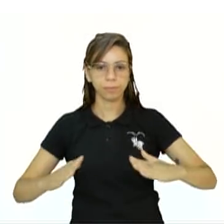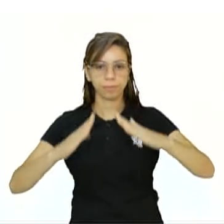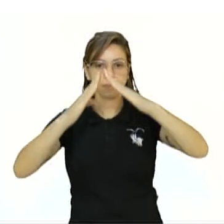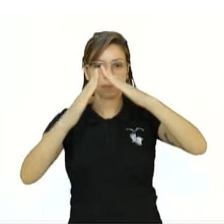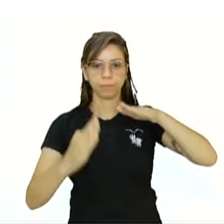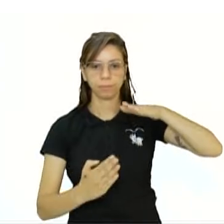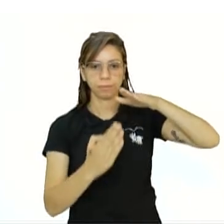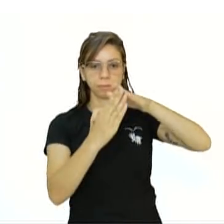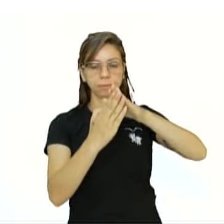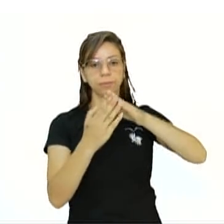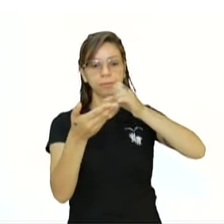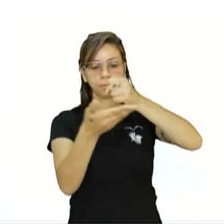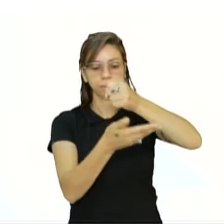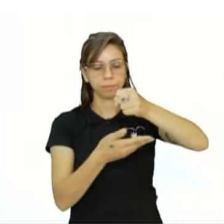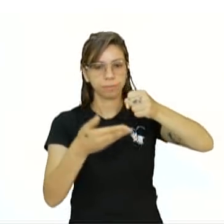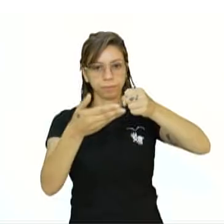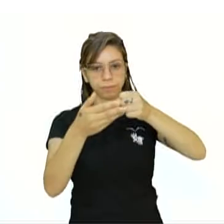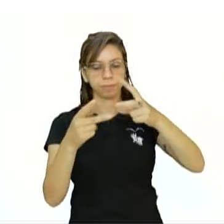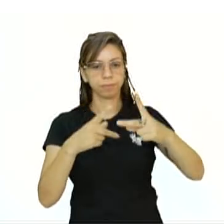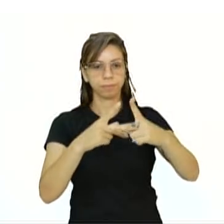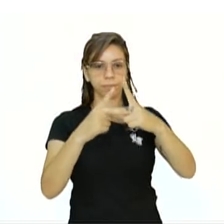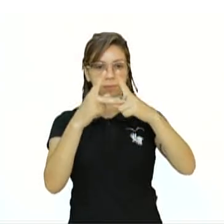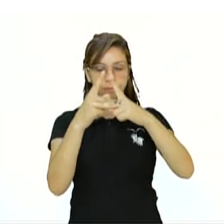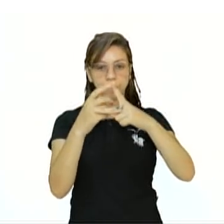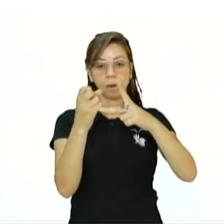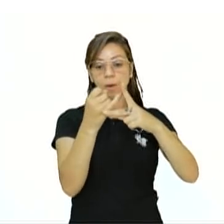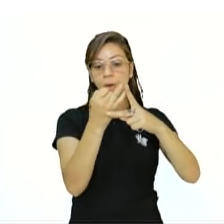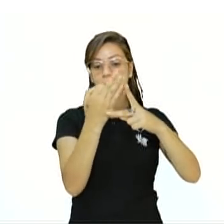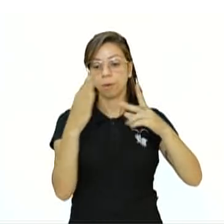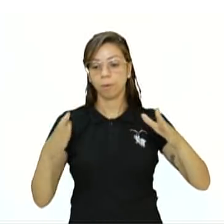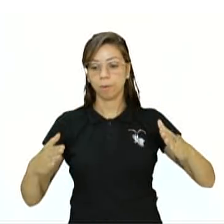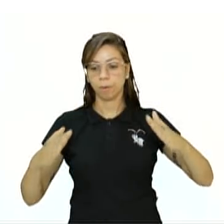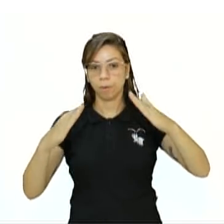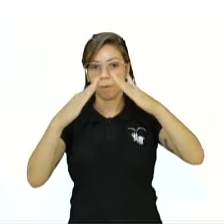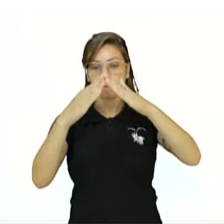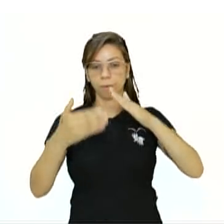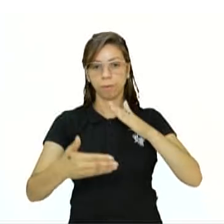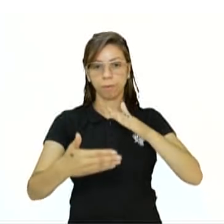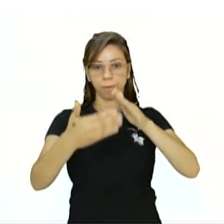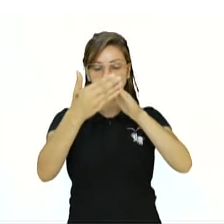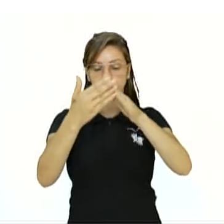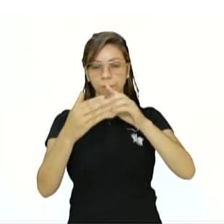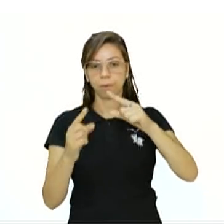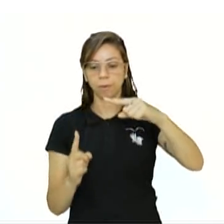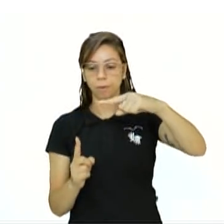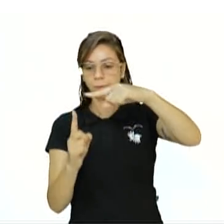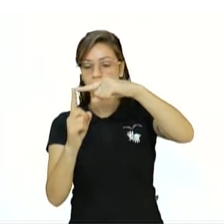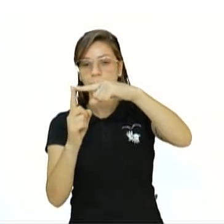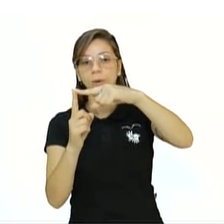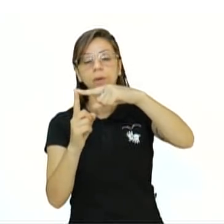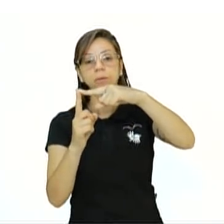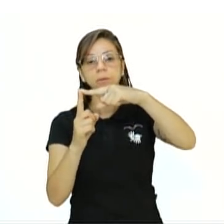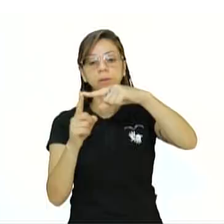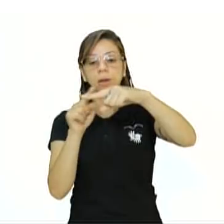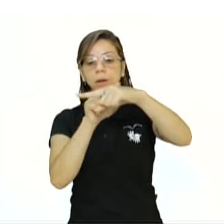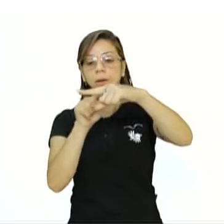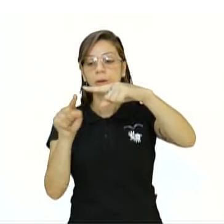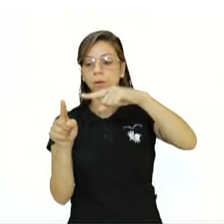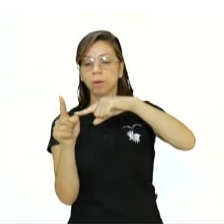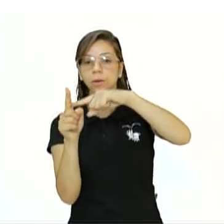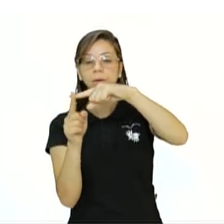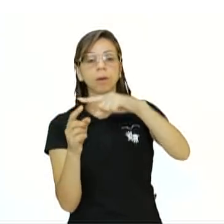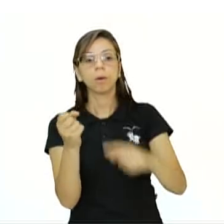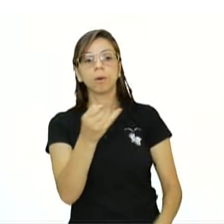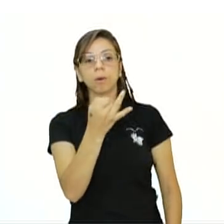base triangular. Conte o número de faces, vértices e arestas do poliedro e preencha a tabela